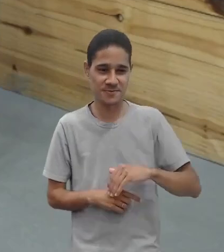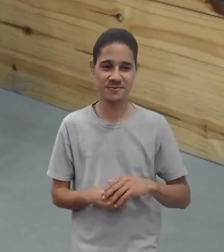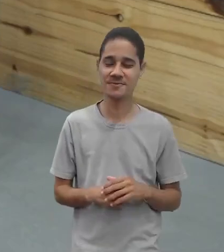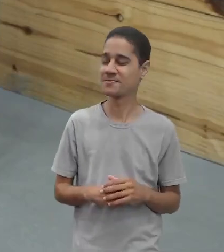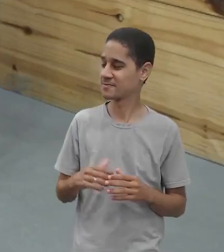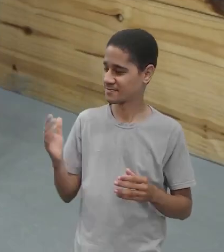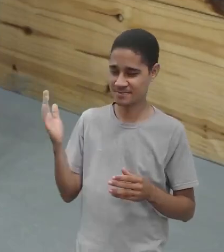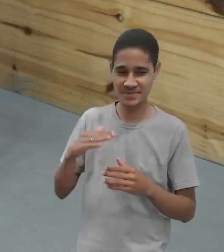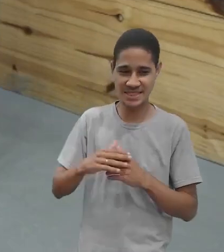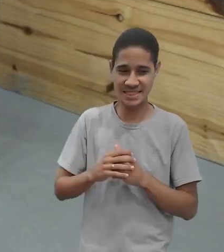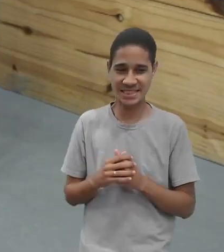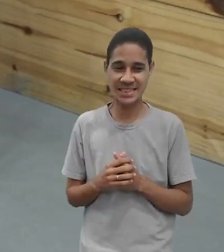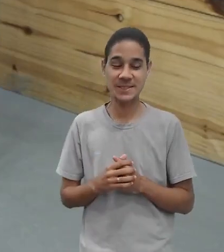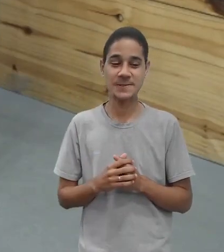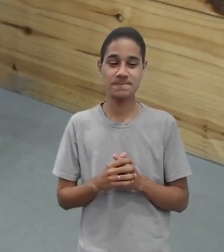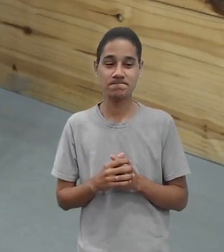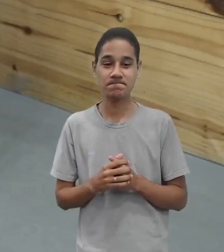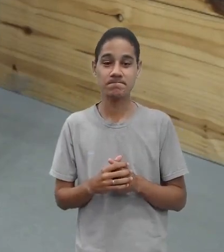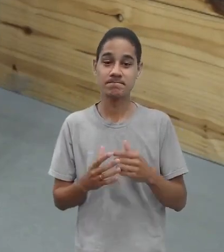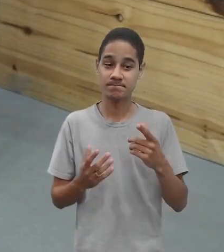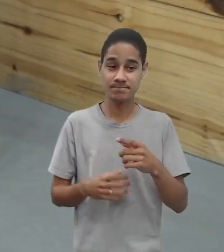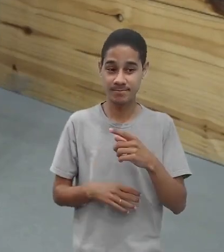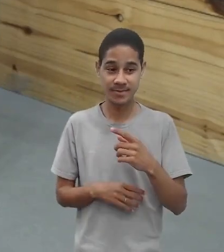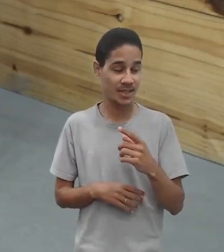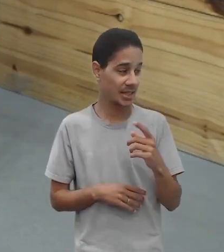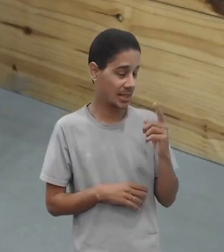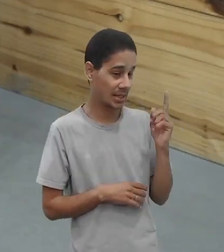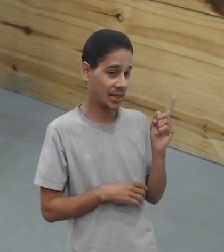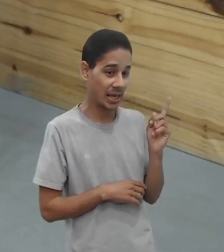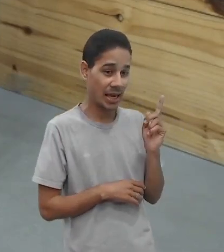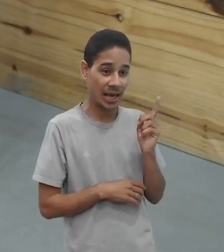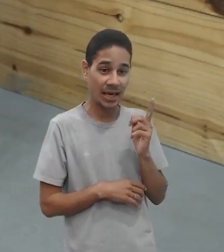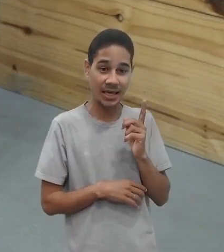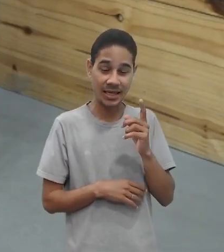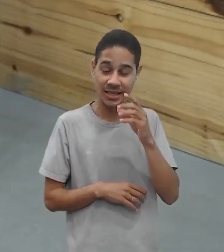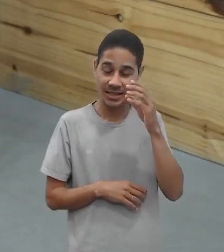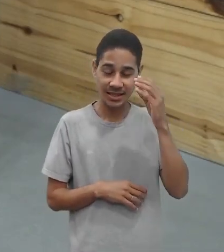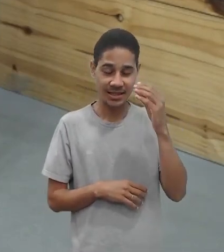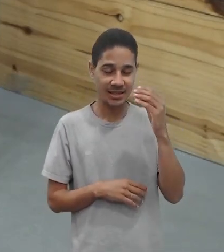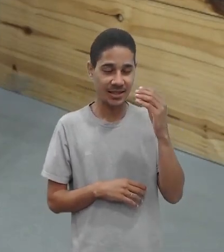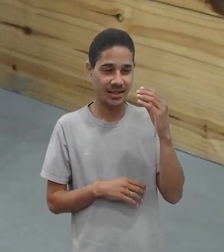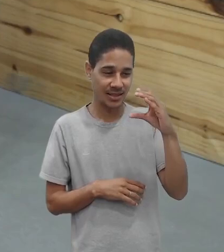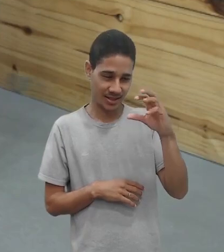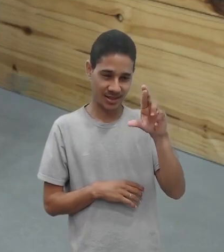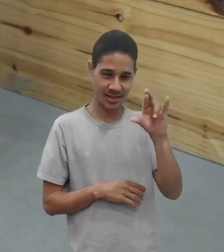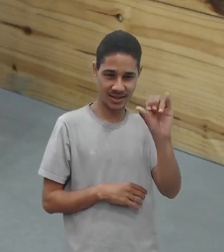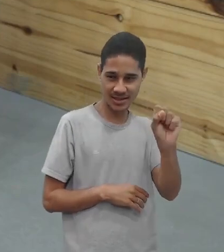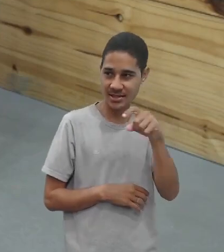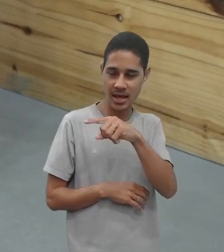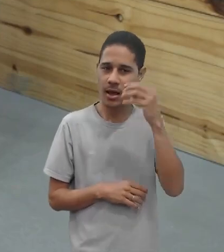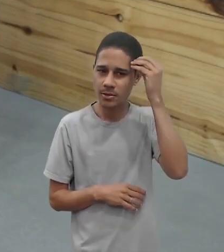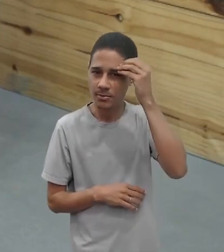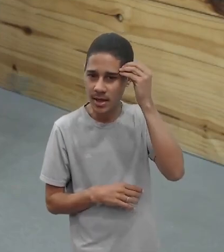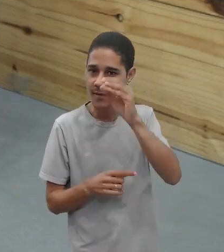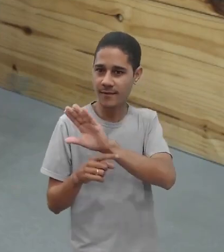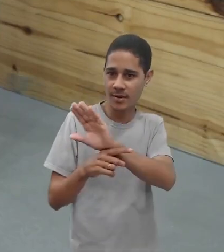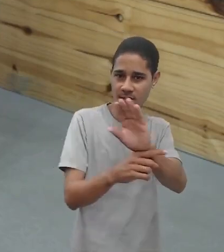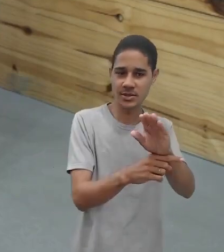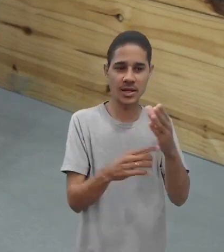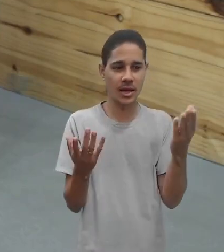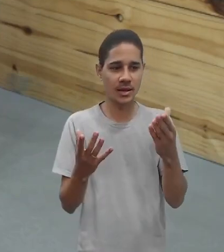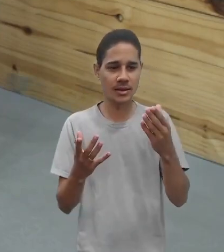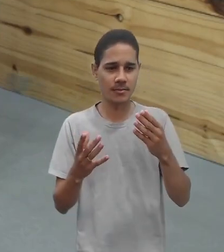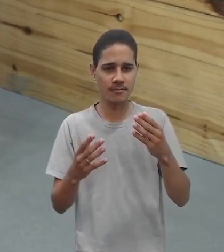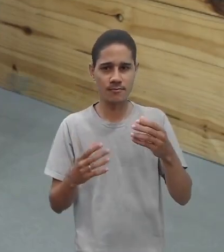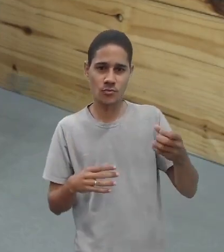Vamos embora. E Cris, com a experiência dela, vai nos brindar aqui, não é? Com essa questão da modernidade, da